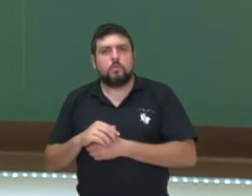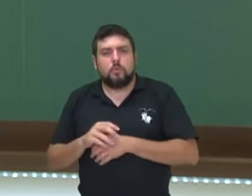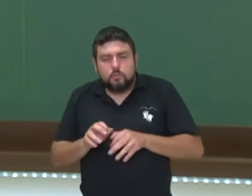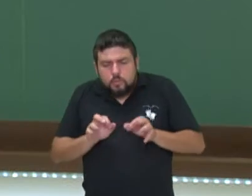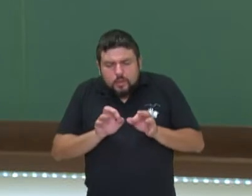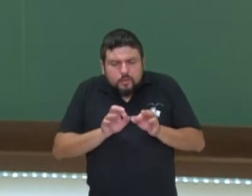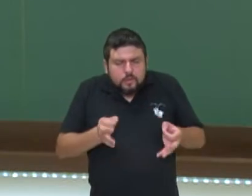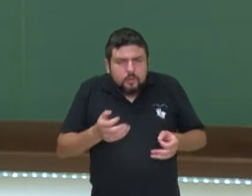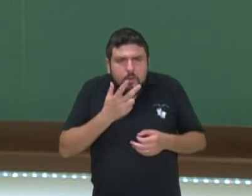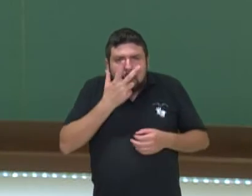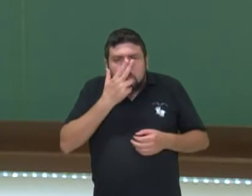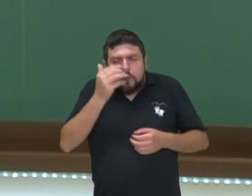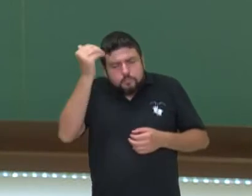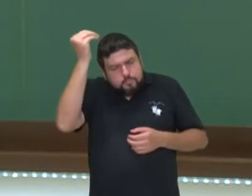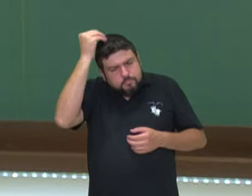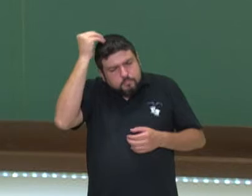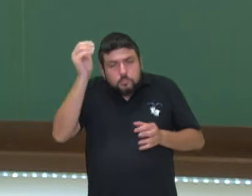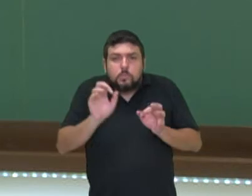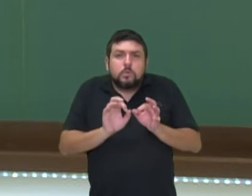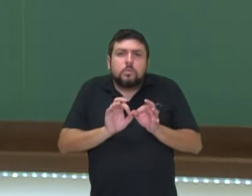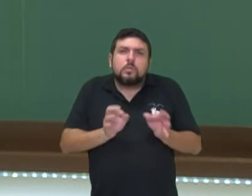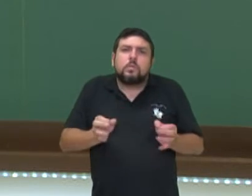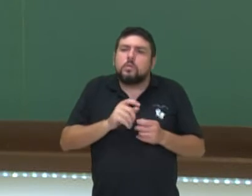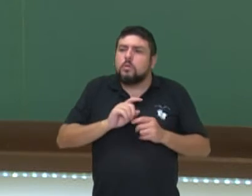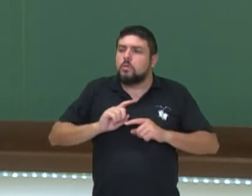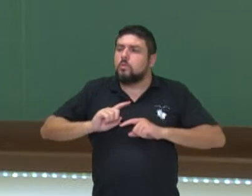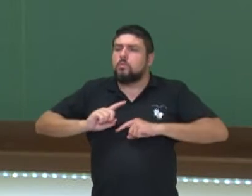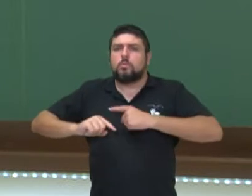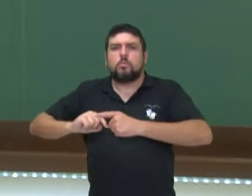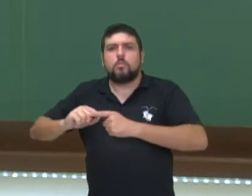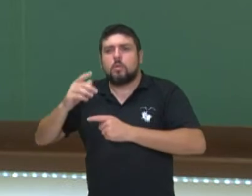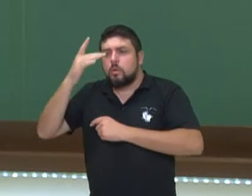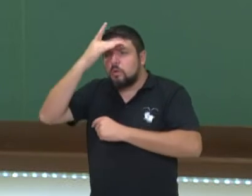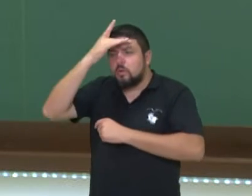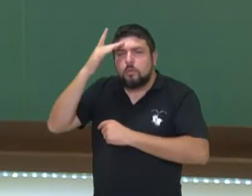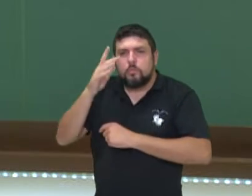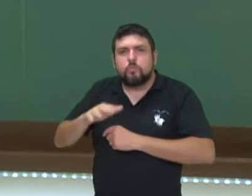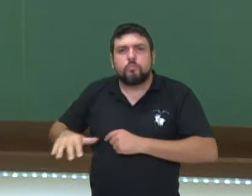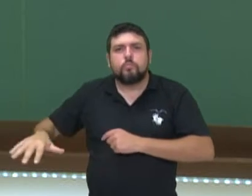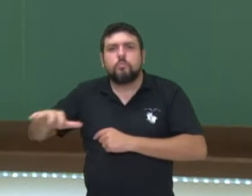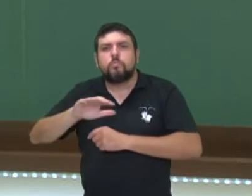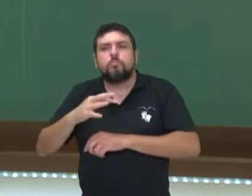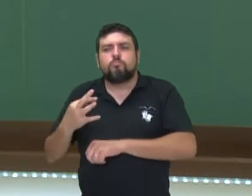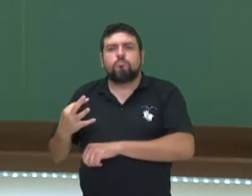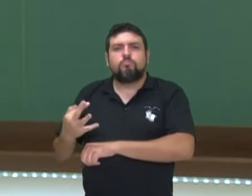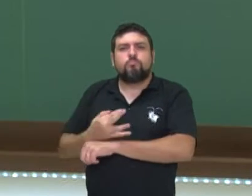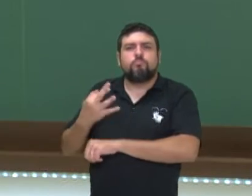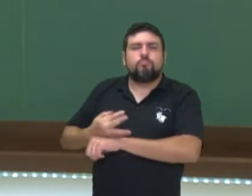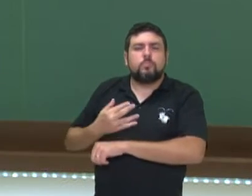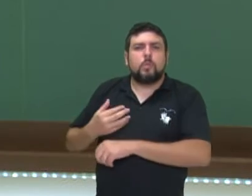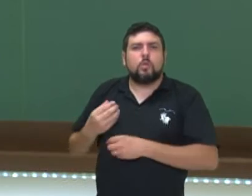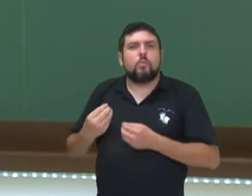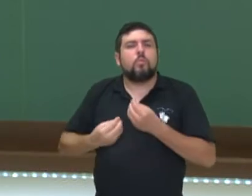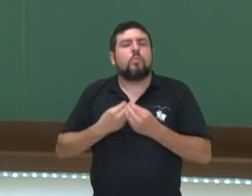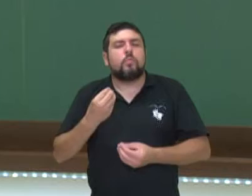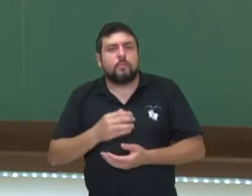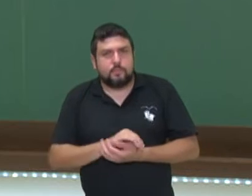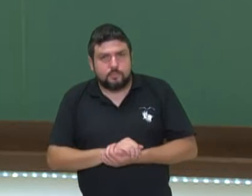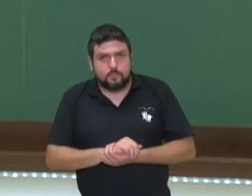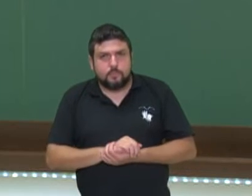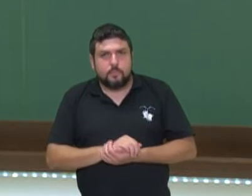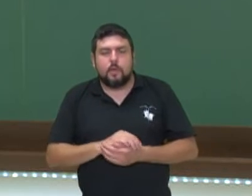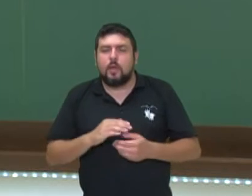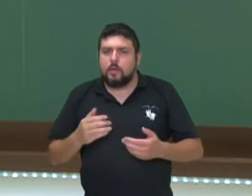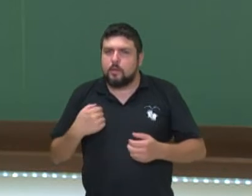para mim mesma, para o mundo, para as outras pessoas, tá? Pensar nas consequências das nossas ações é